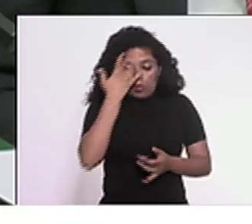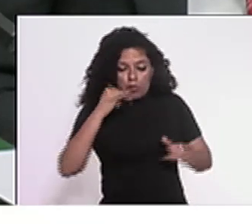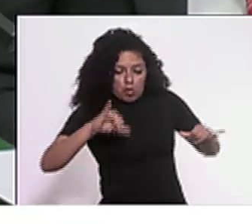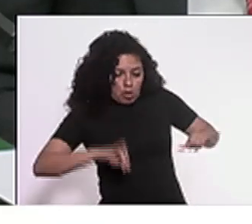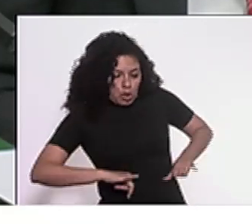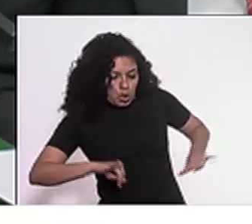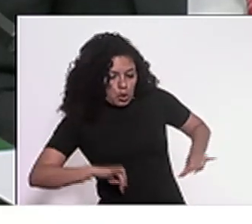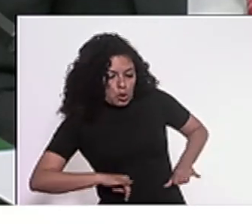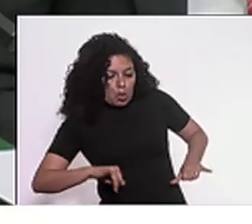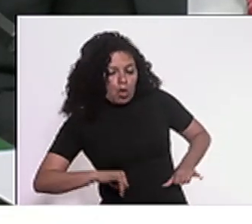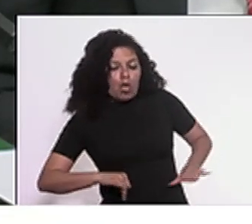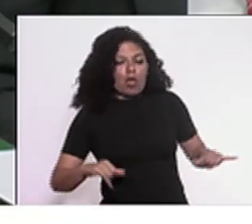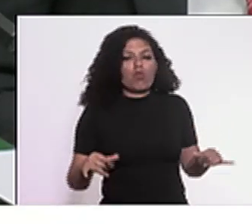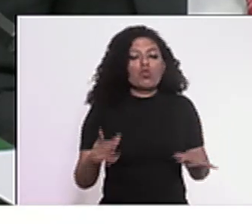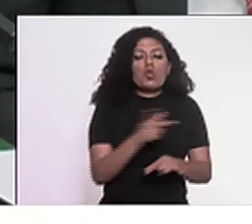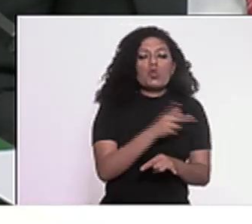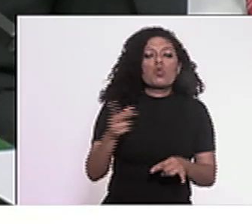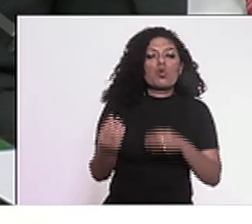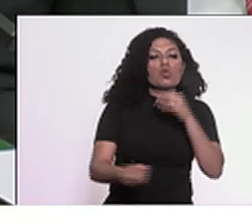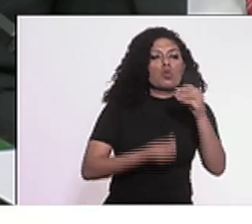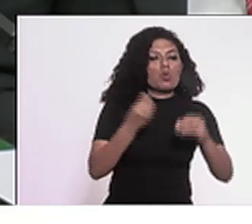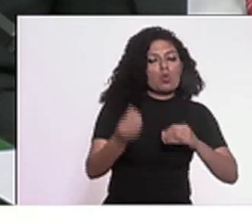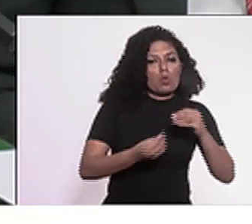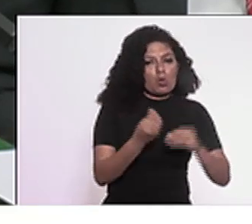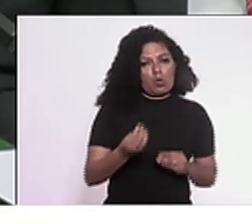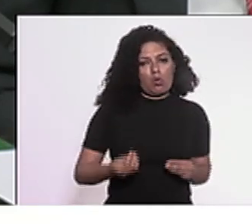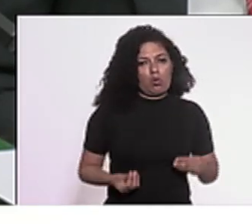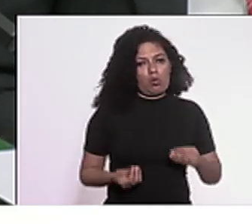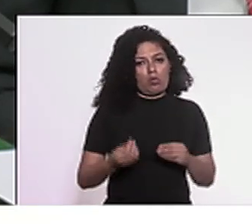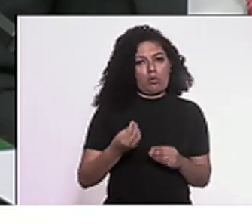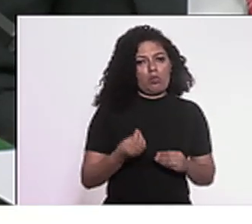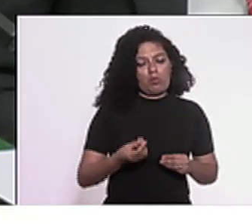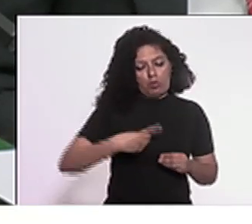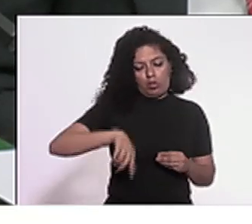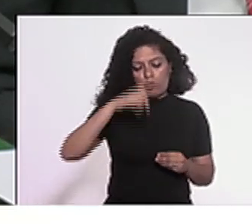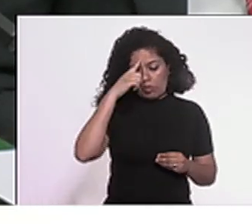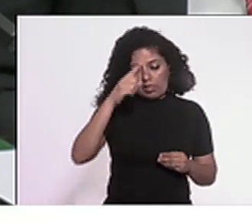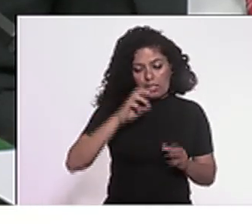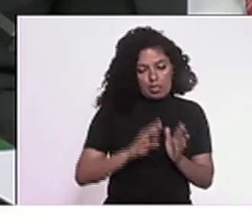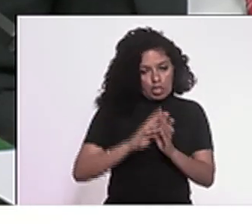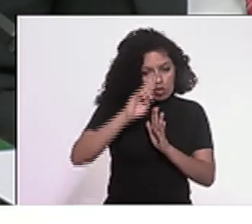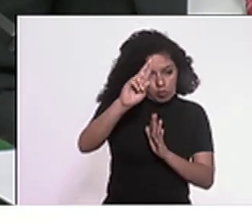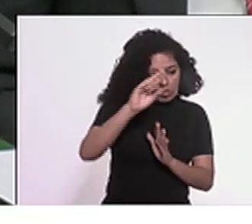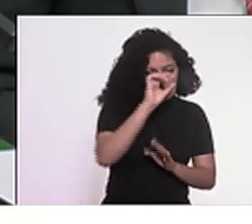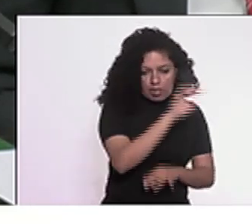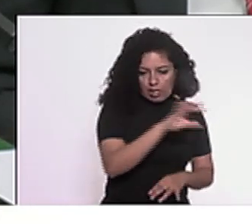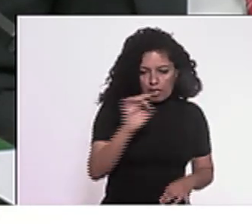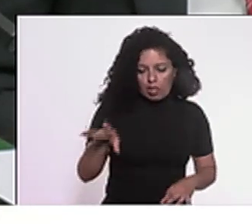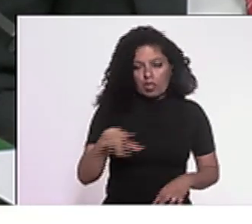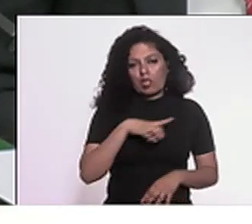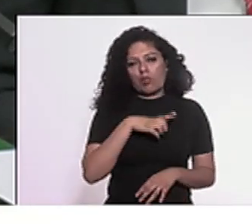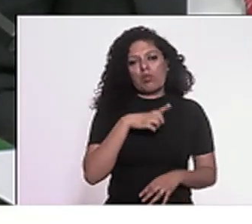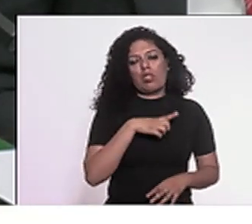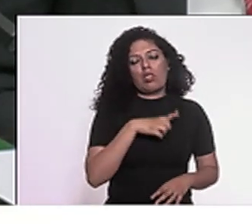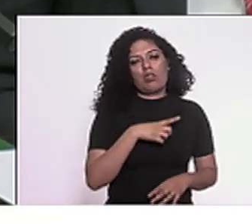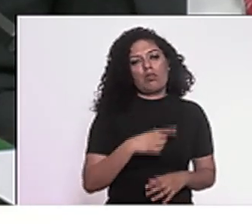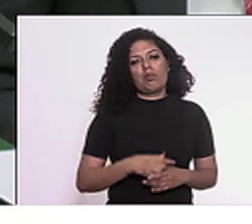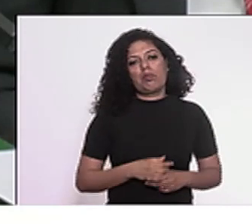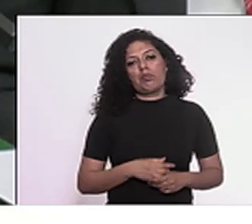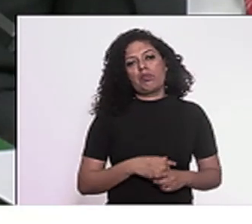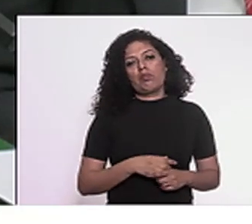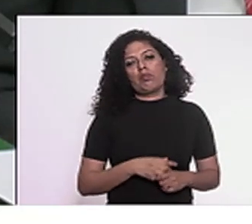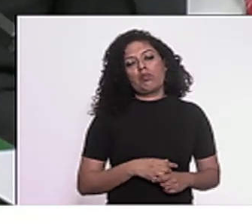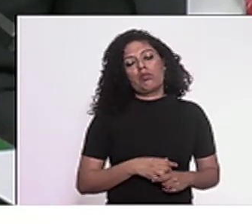contexto de servidor público, né? E a responsabilização dessas pessoas, né? Enfim,